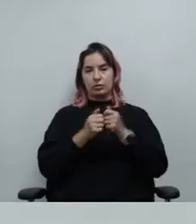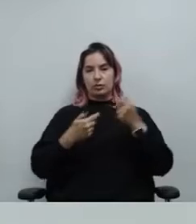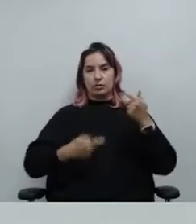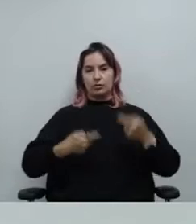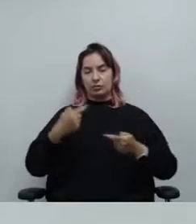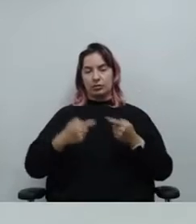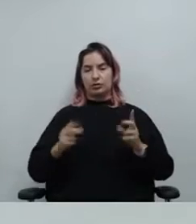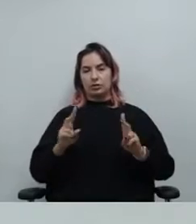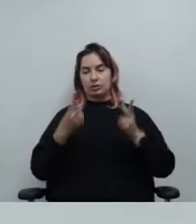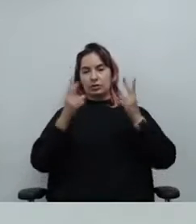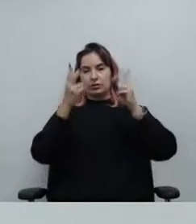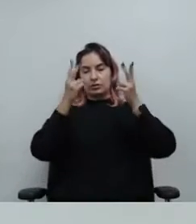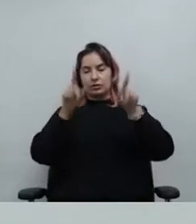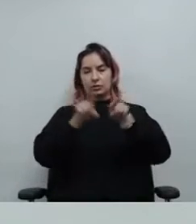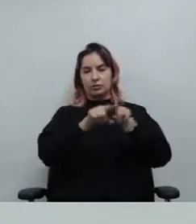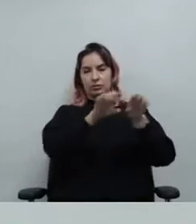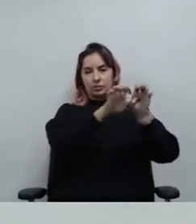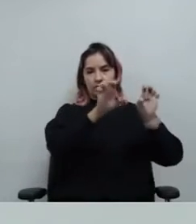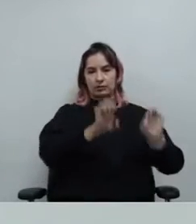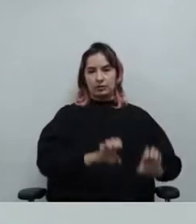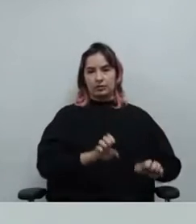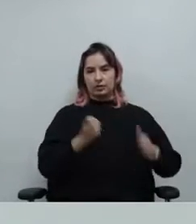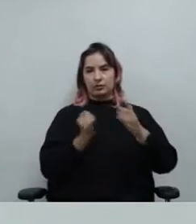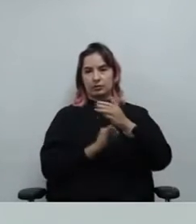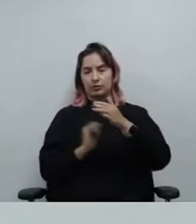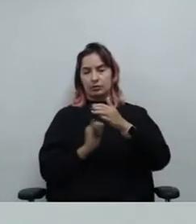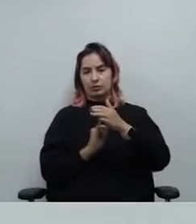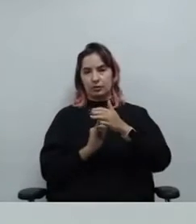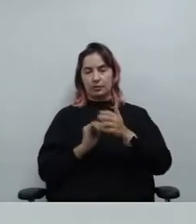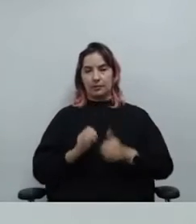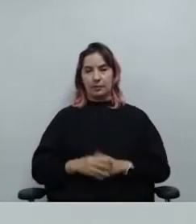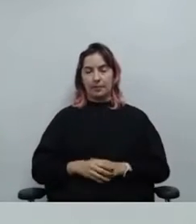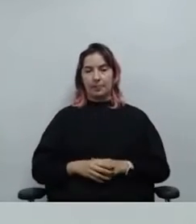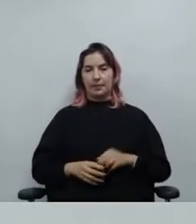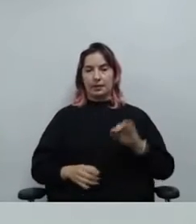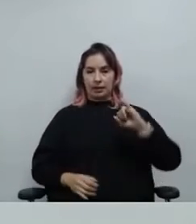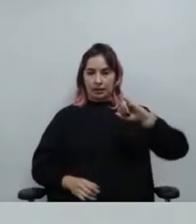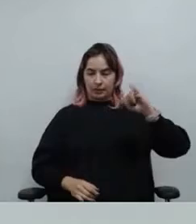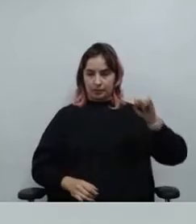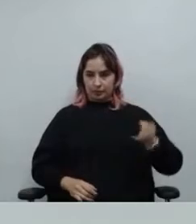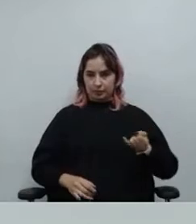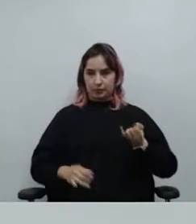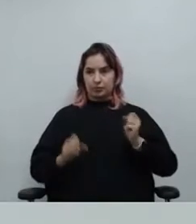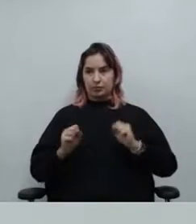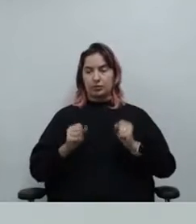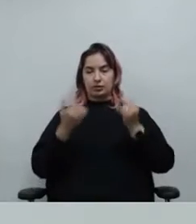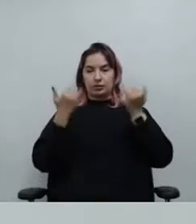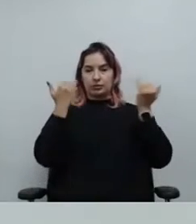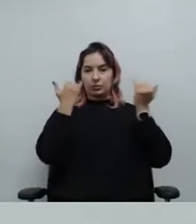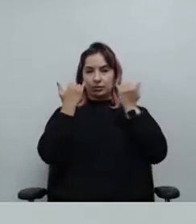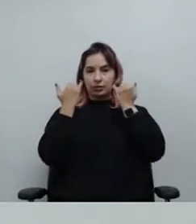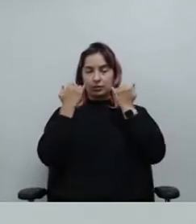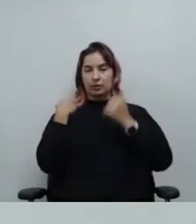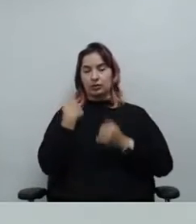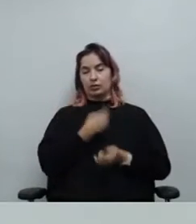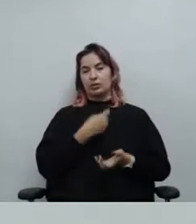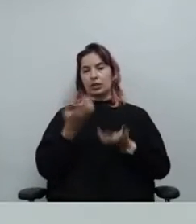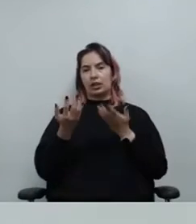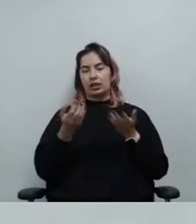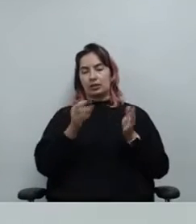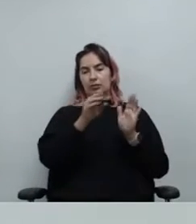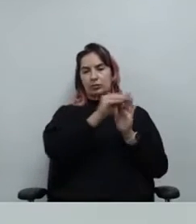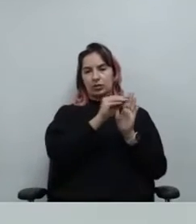de valorização e estruturação institucionais. Aproveitamos o ensejo para informar que pretendemos agendar com o